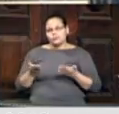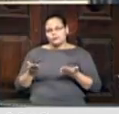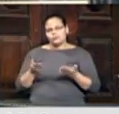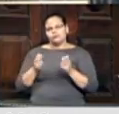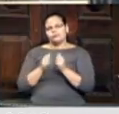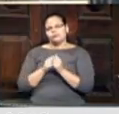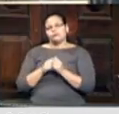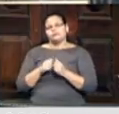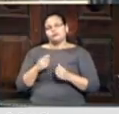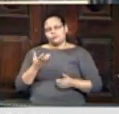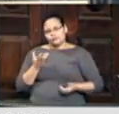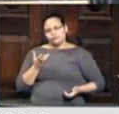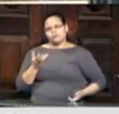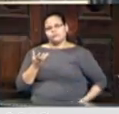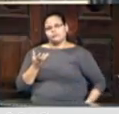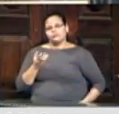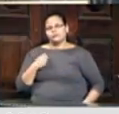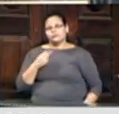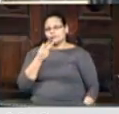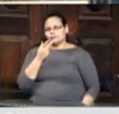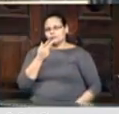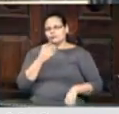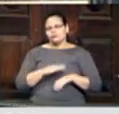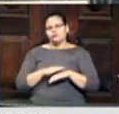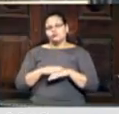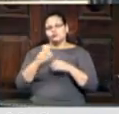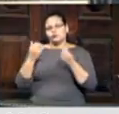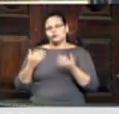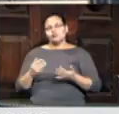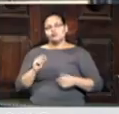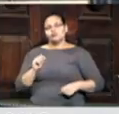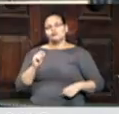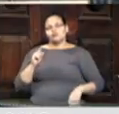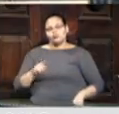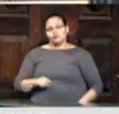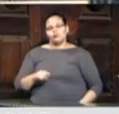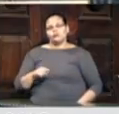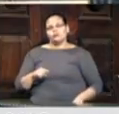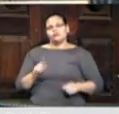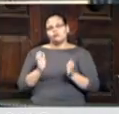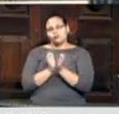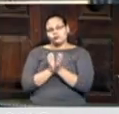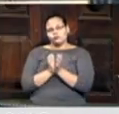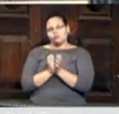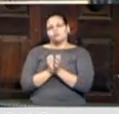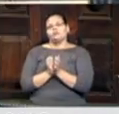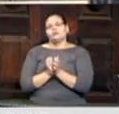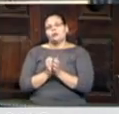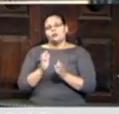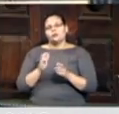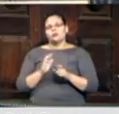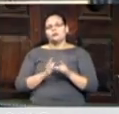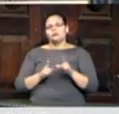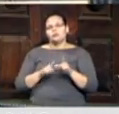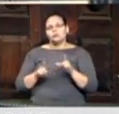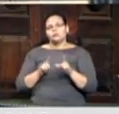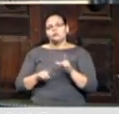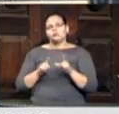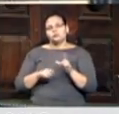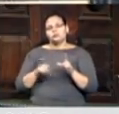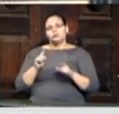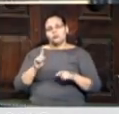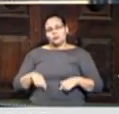senhores. Quero dizer que a Academia Carioca de Letras é considerada